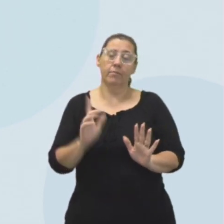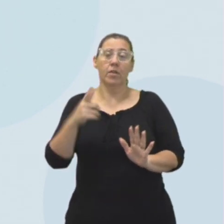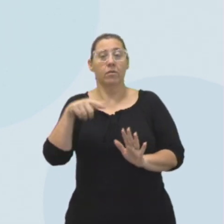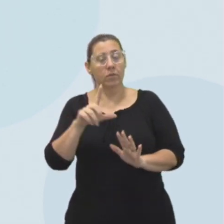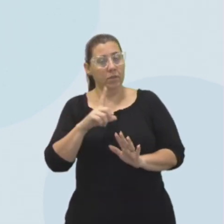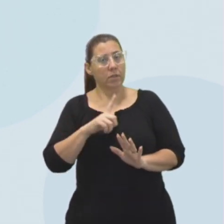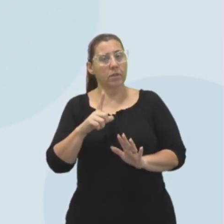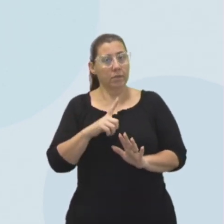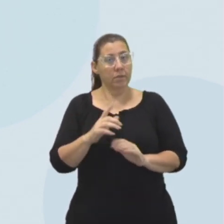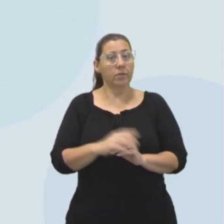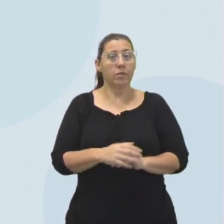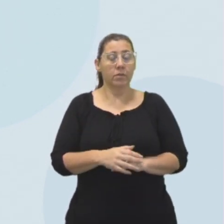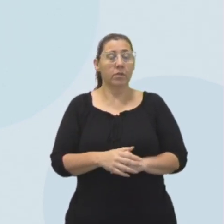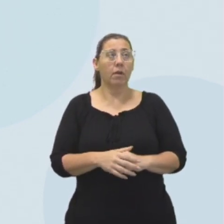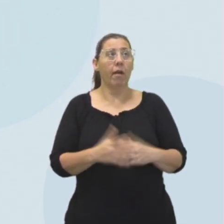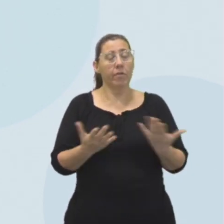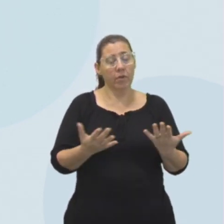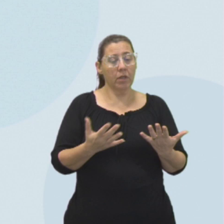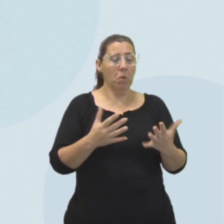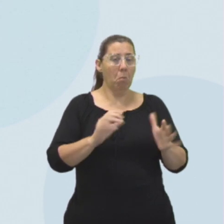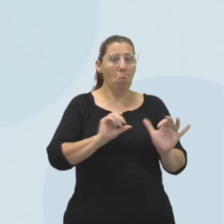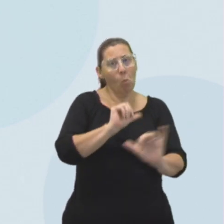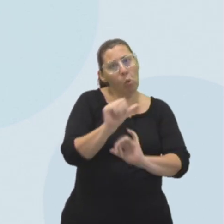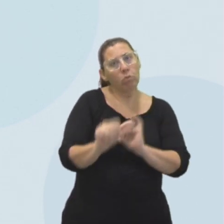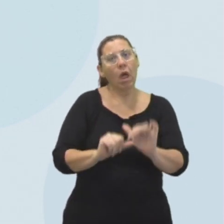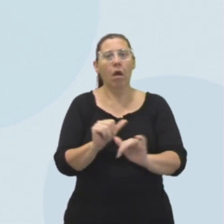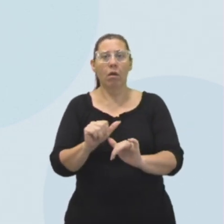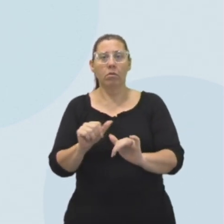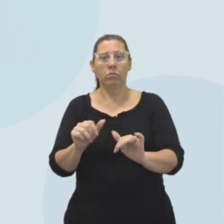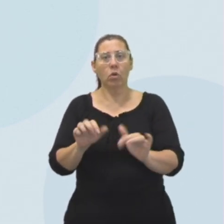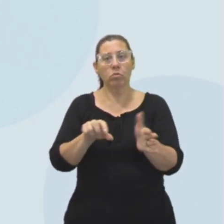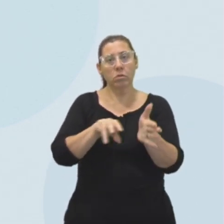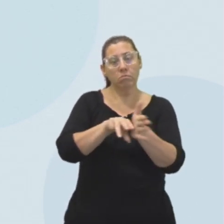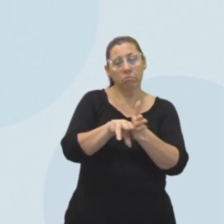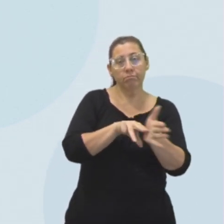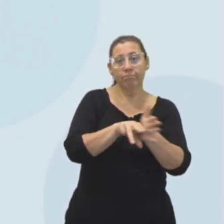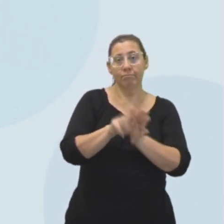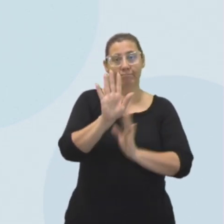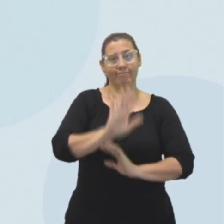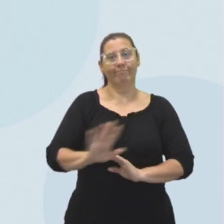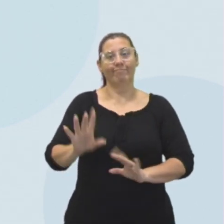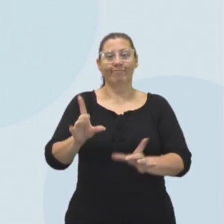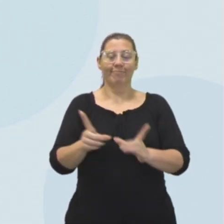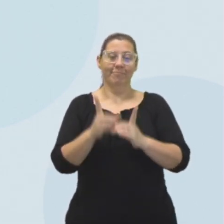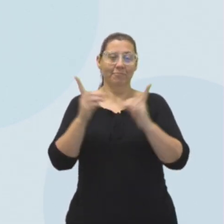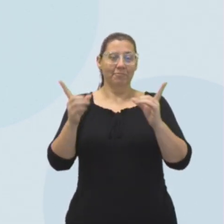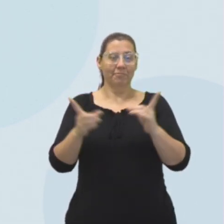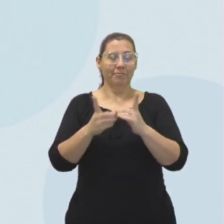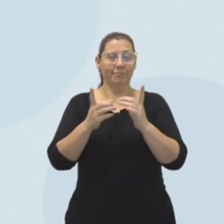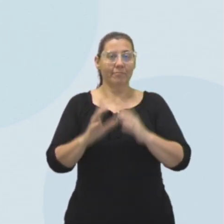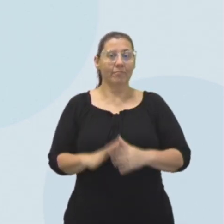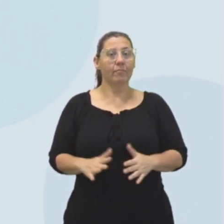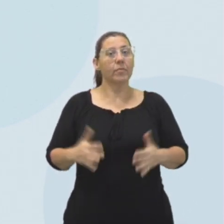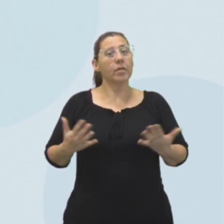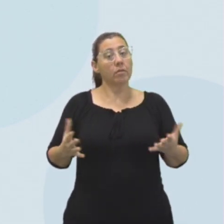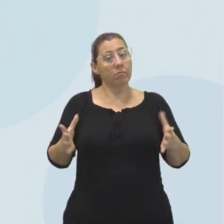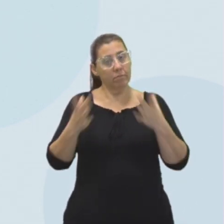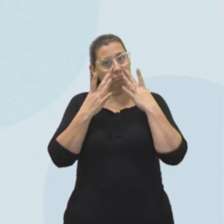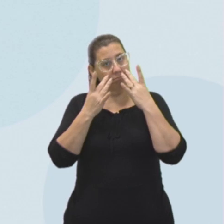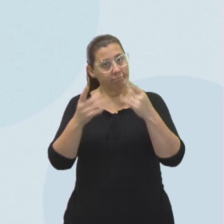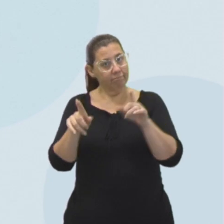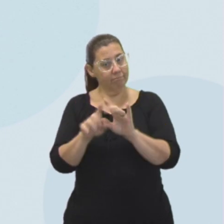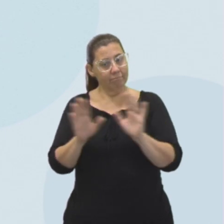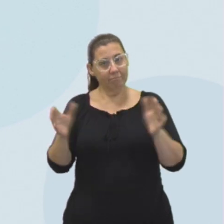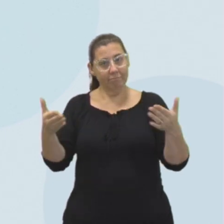que diversificar as metodologias, os recursos didáticos. Então, tem que ter essa atenção